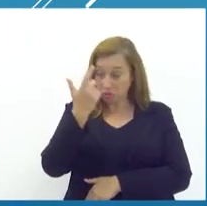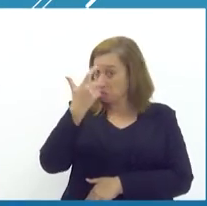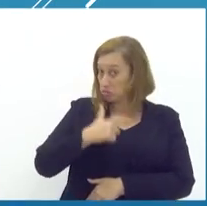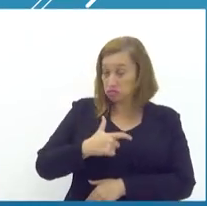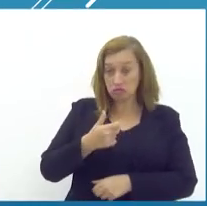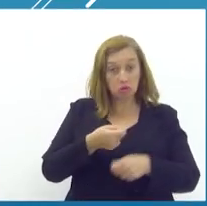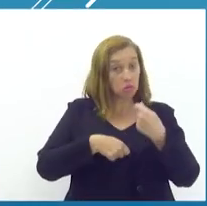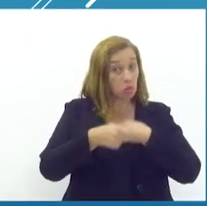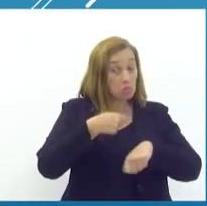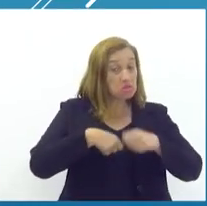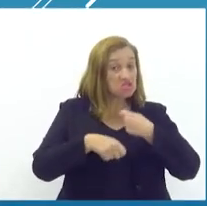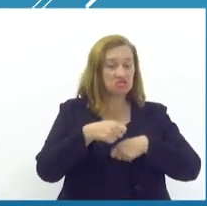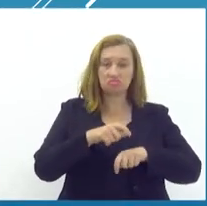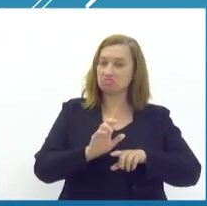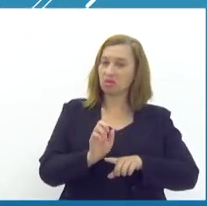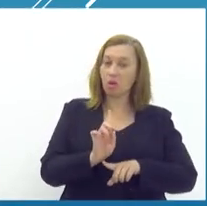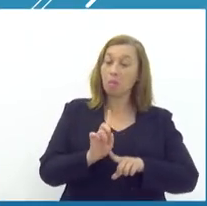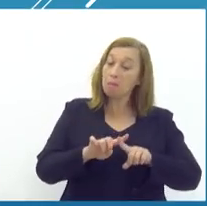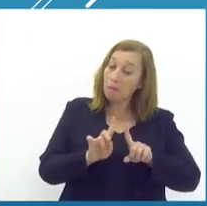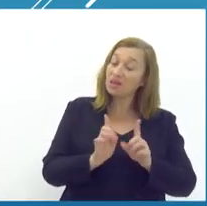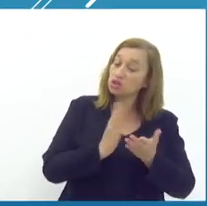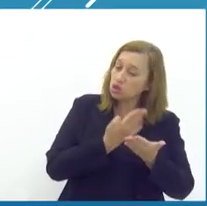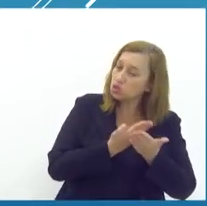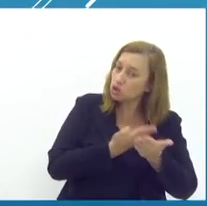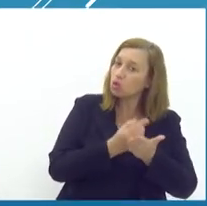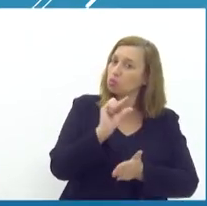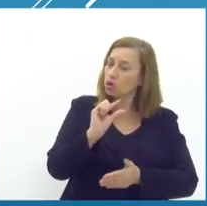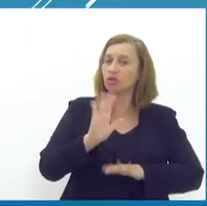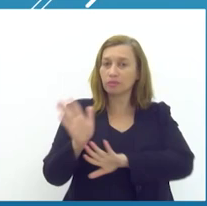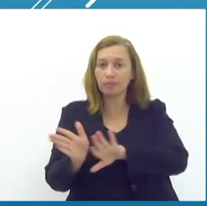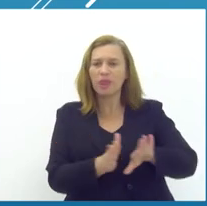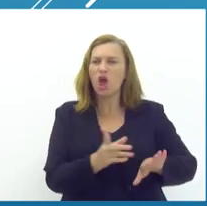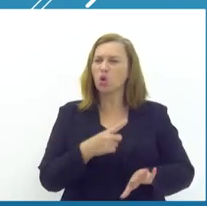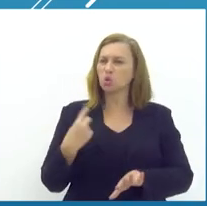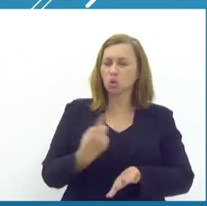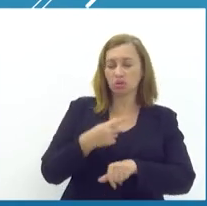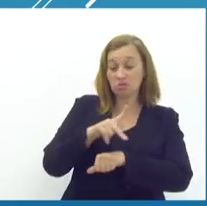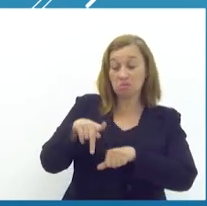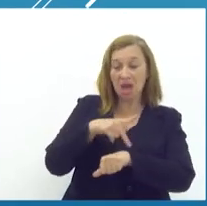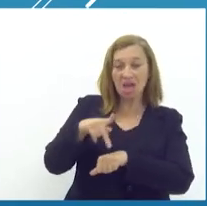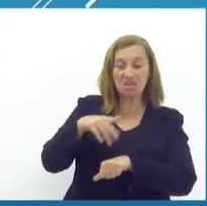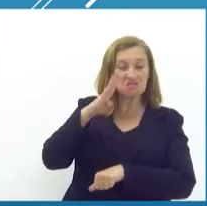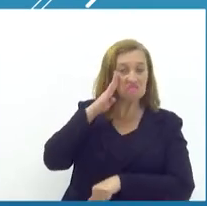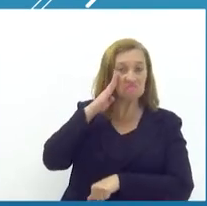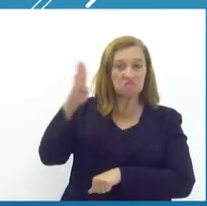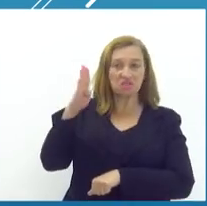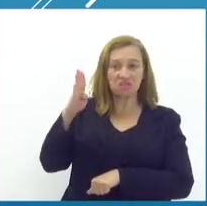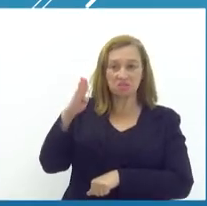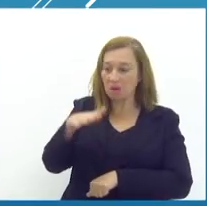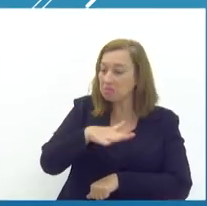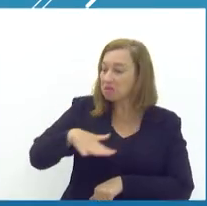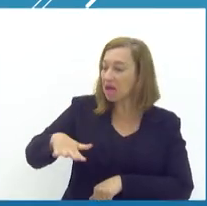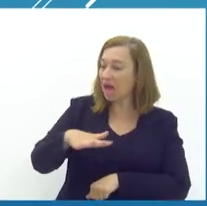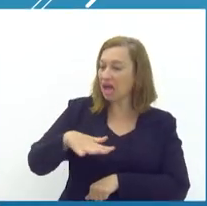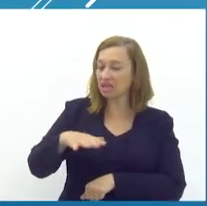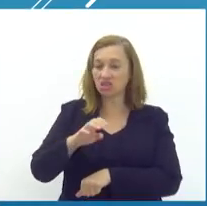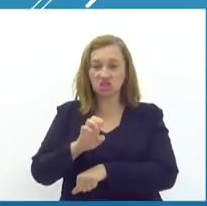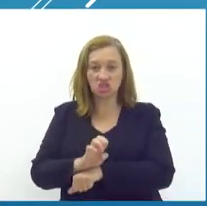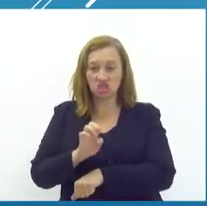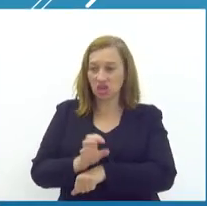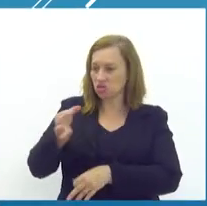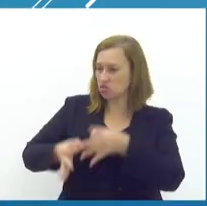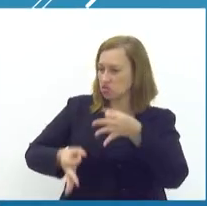e o nosso país Nunca foi um Primor de estado com a formação jurídica simples nunca foi